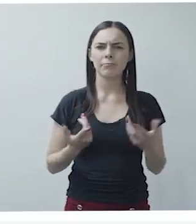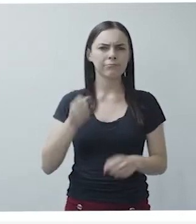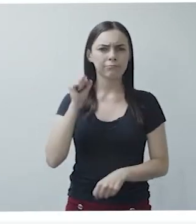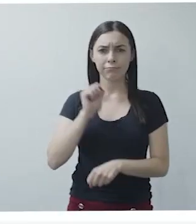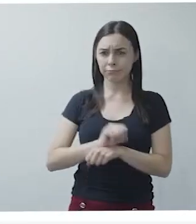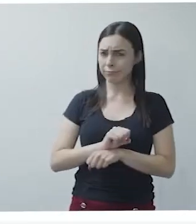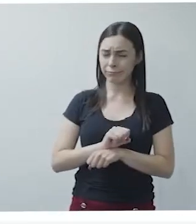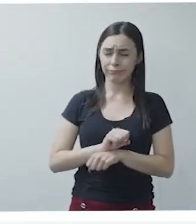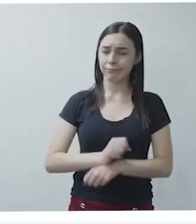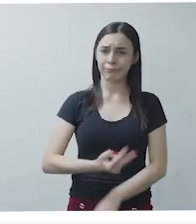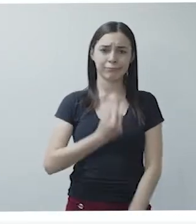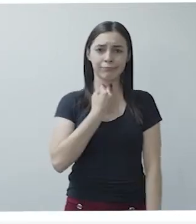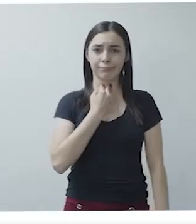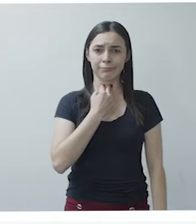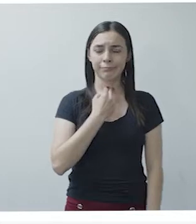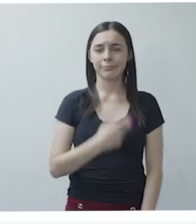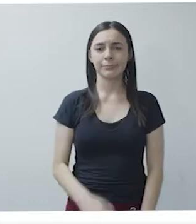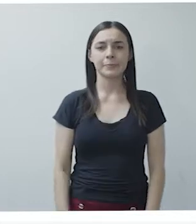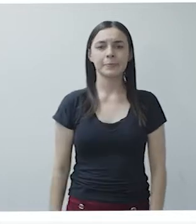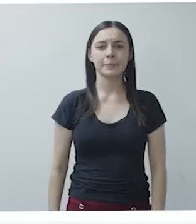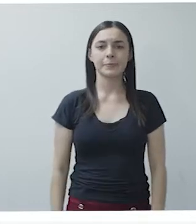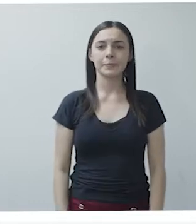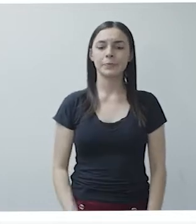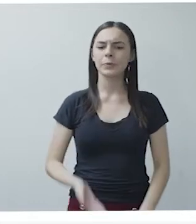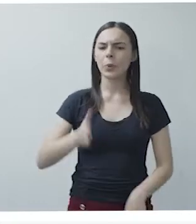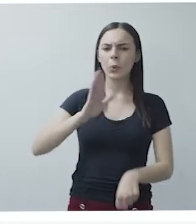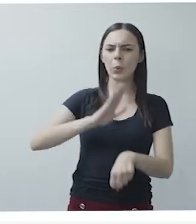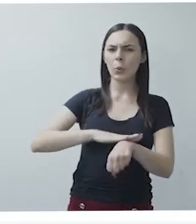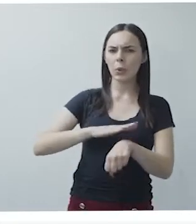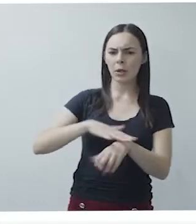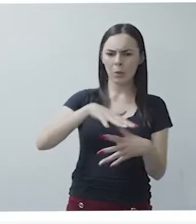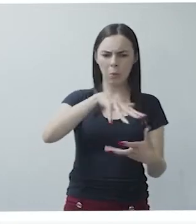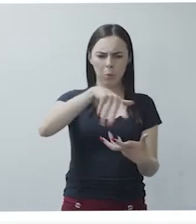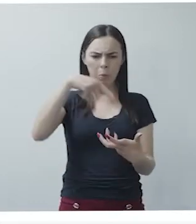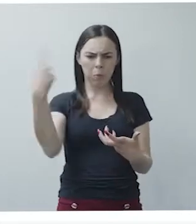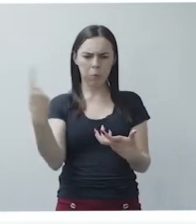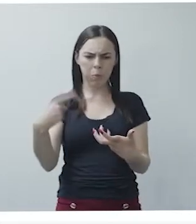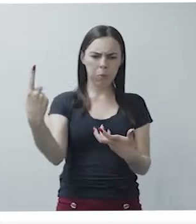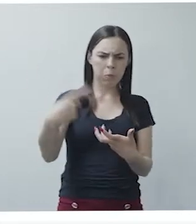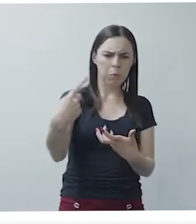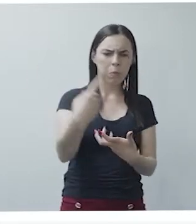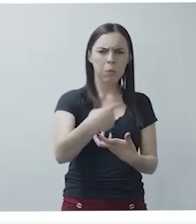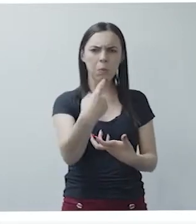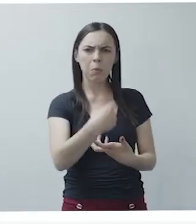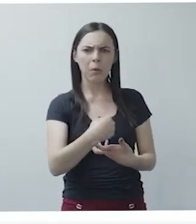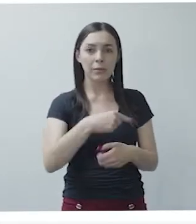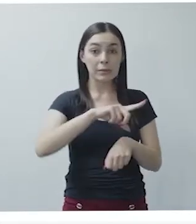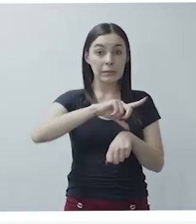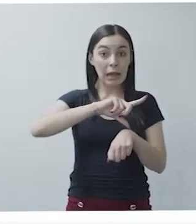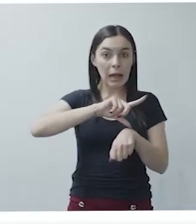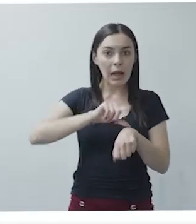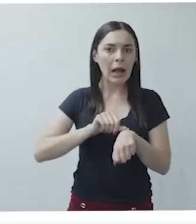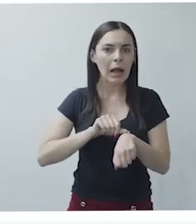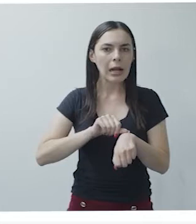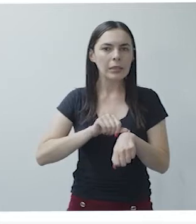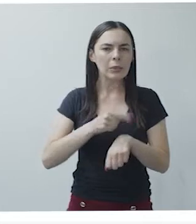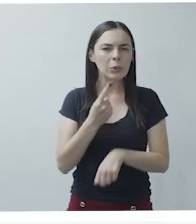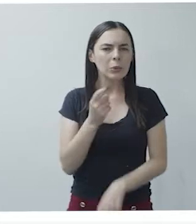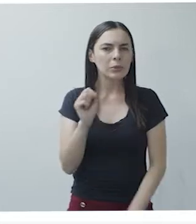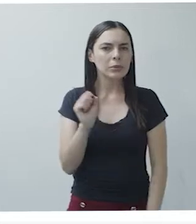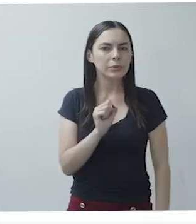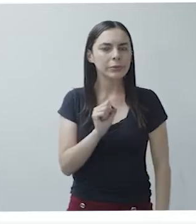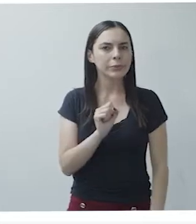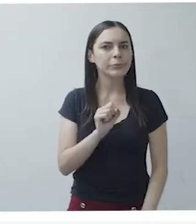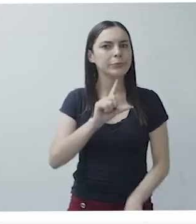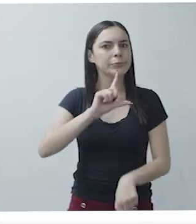parar. O tempo manda no mundo. E quem se atrasa um segundo, atrasado